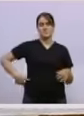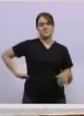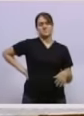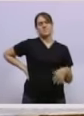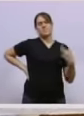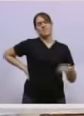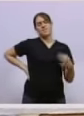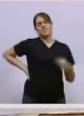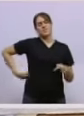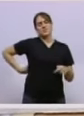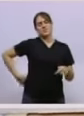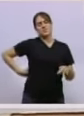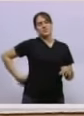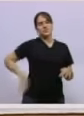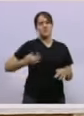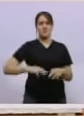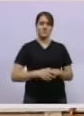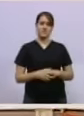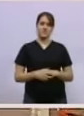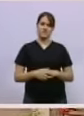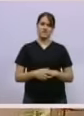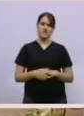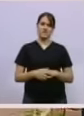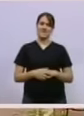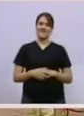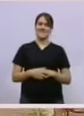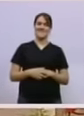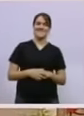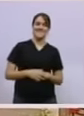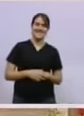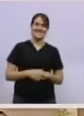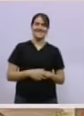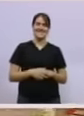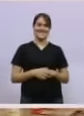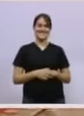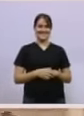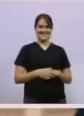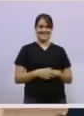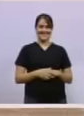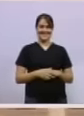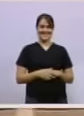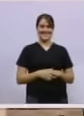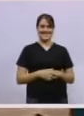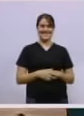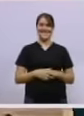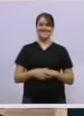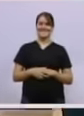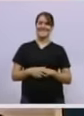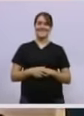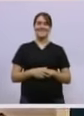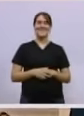Estou com a dor nas cadeiras. E eu falava: ih, mas eu estou com a dor nos bancos. Já que mulher tem cadeira, o homem tem banco, para ficar uma